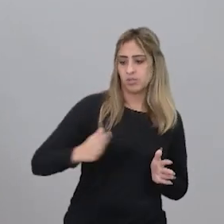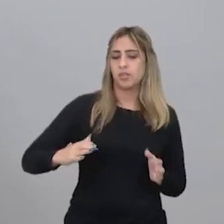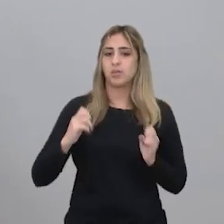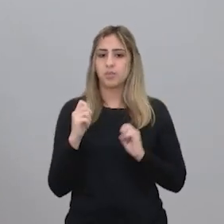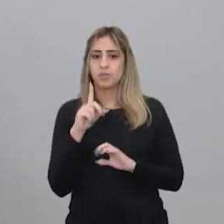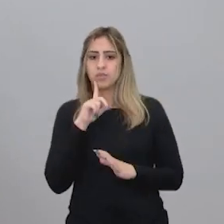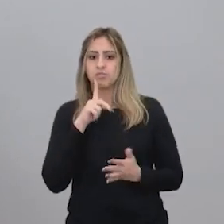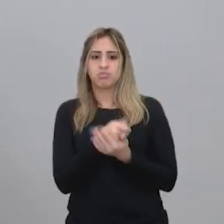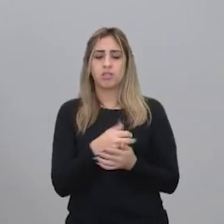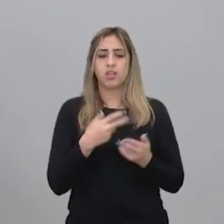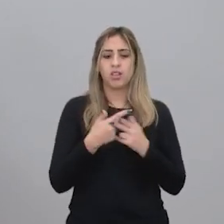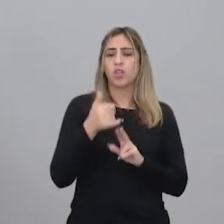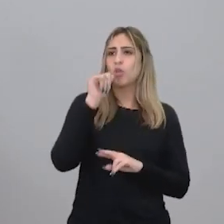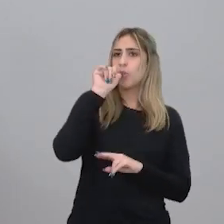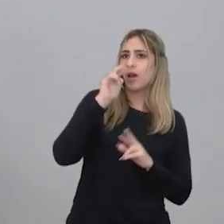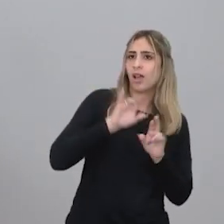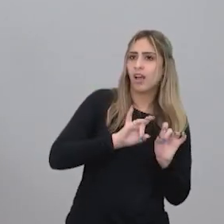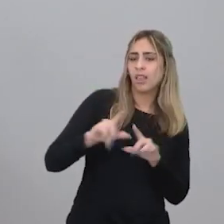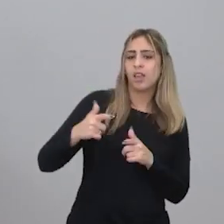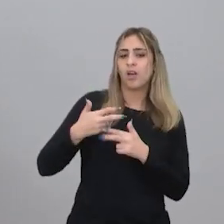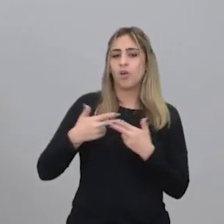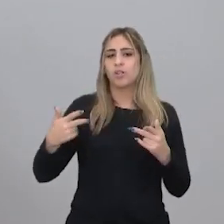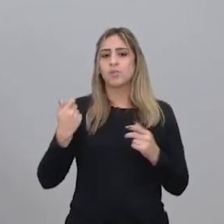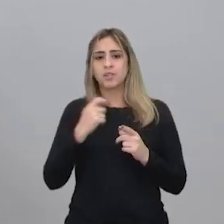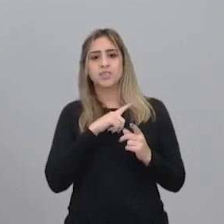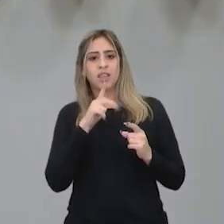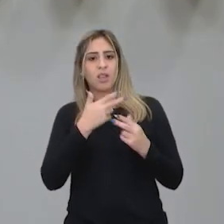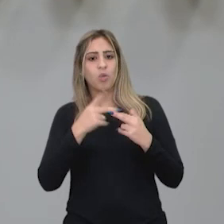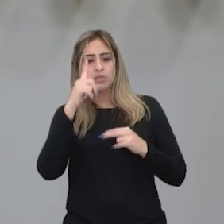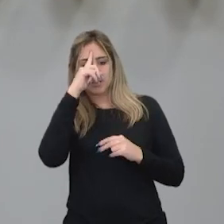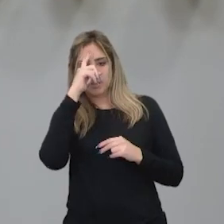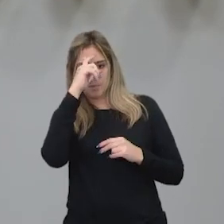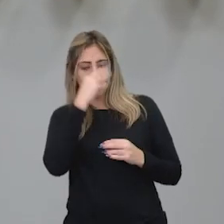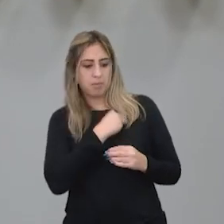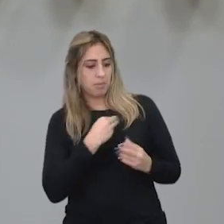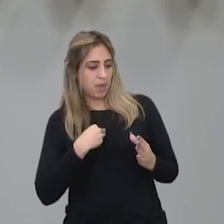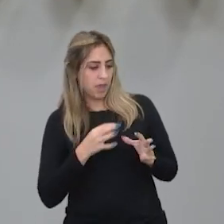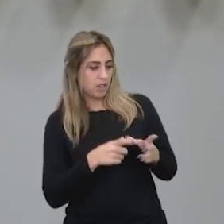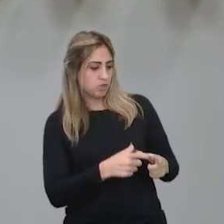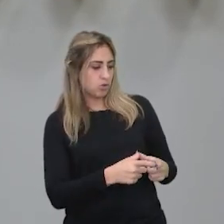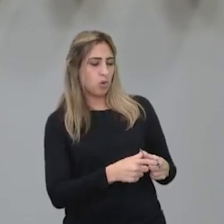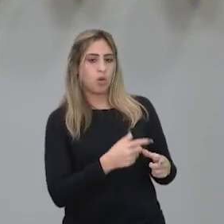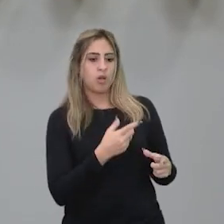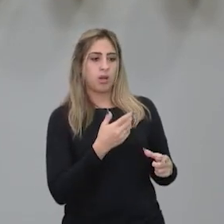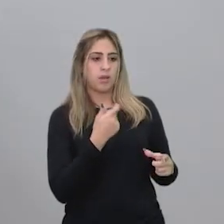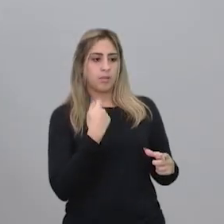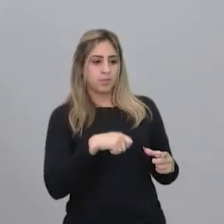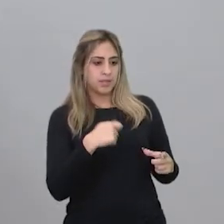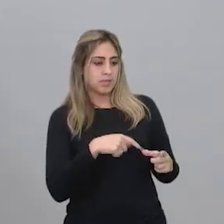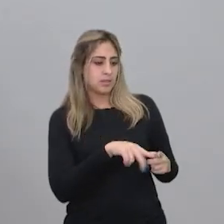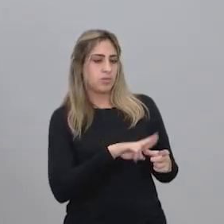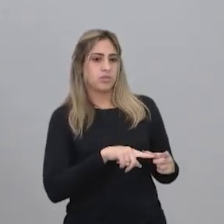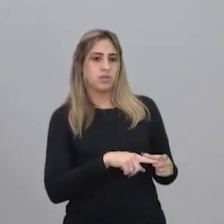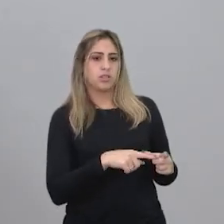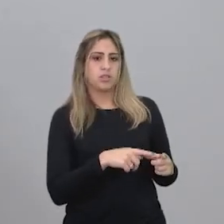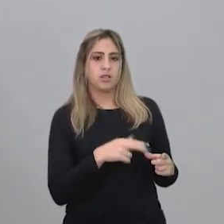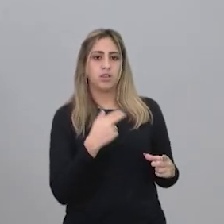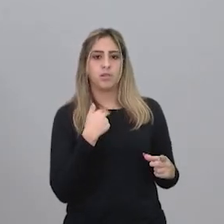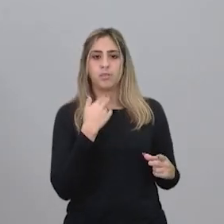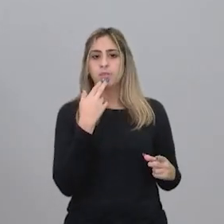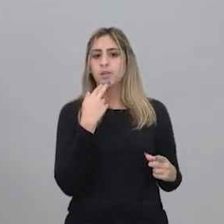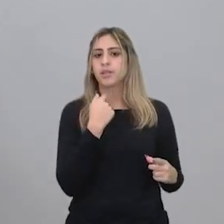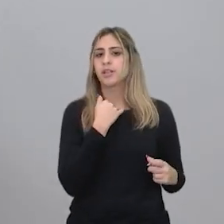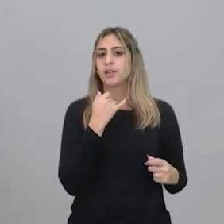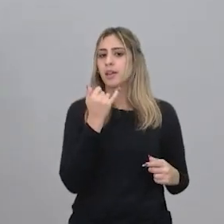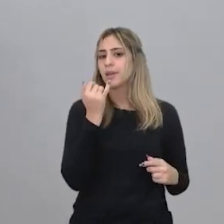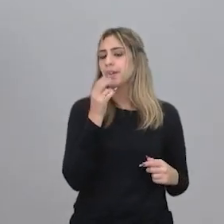tomar cada coisa, você tem que ter, tipo, um kit de primeiros socorros, né? Cada kit é individual, não posso, você ficou doente, eu